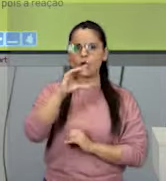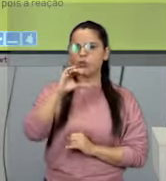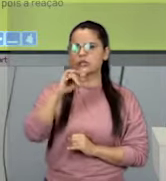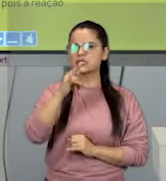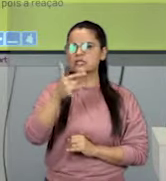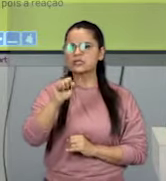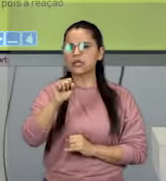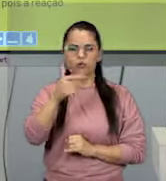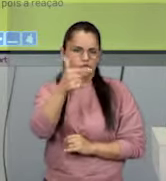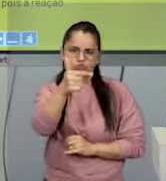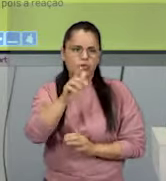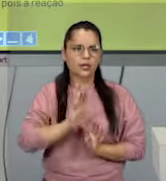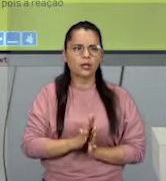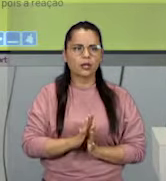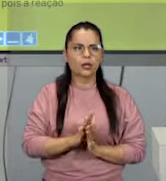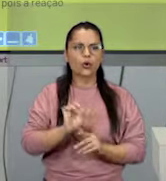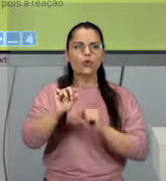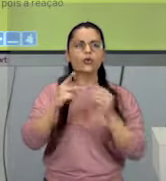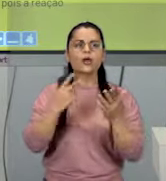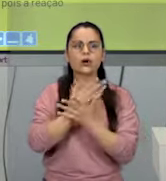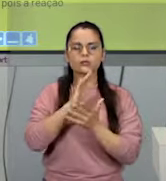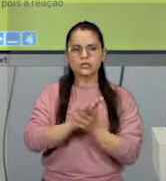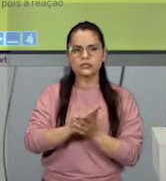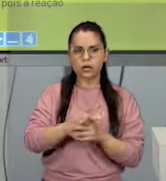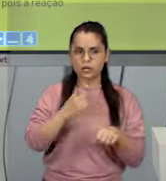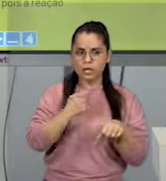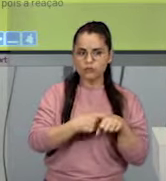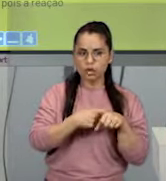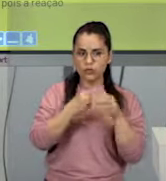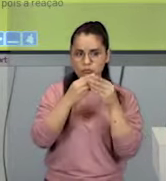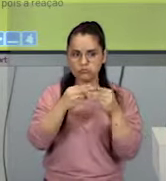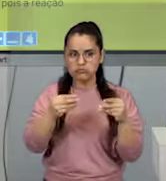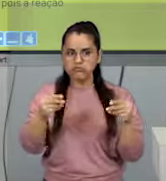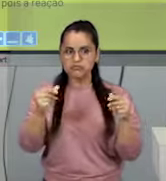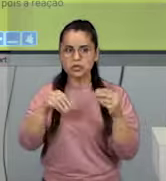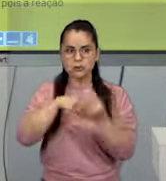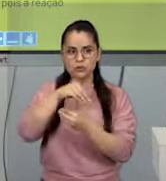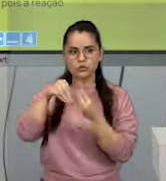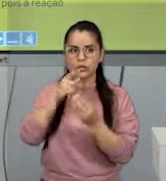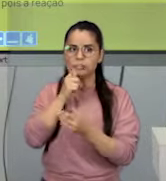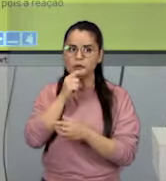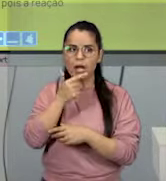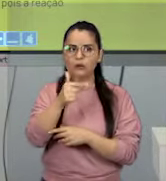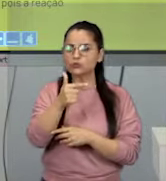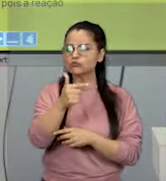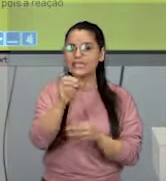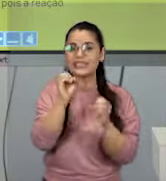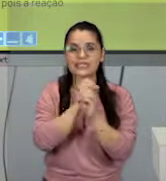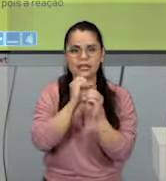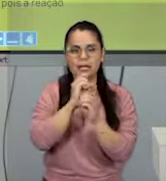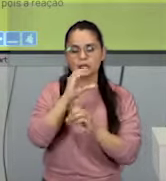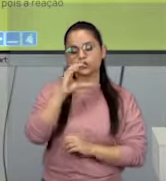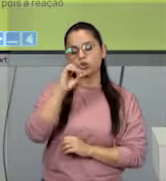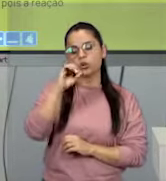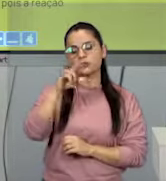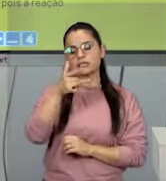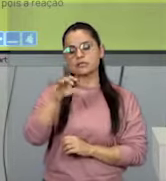ocorrendo aqui uma esse produto tava sódio e ele tá solo na água lá agora não tem formação de condensação não